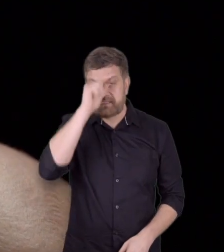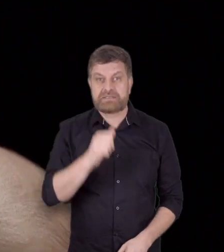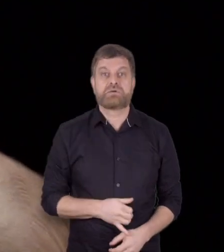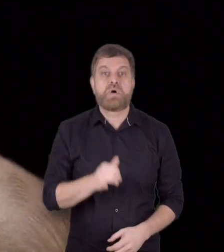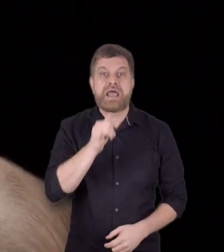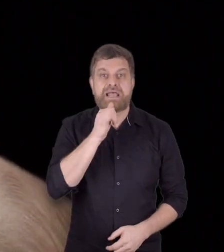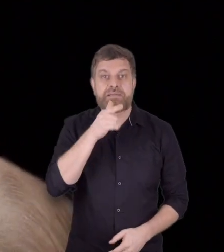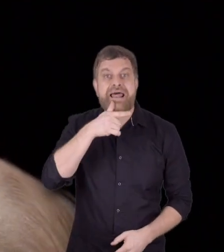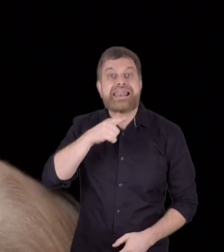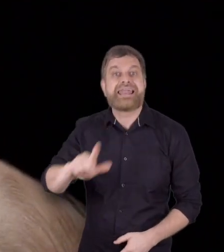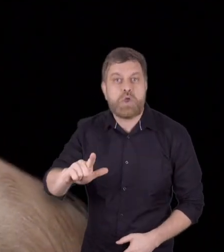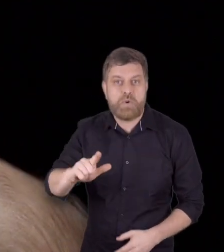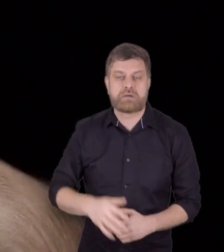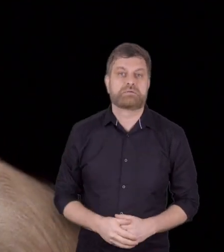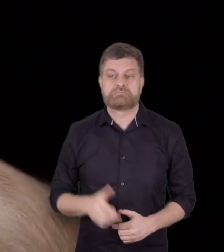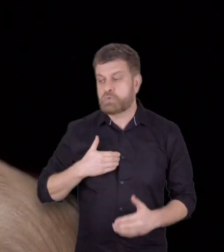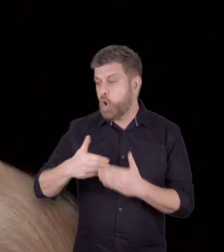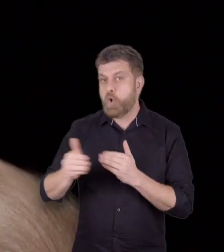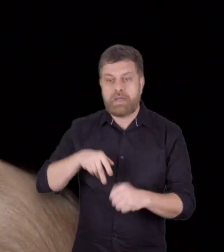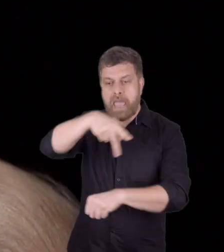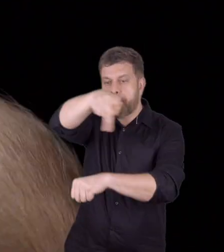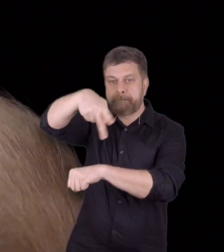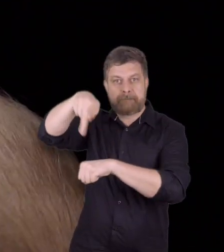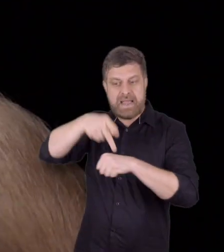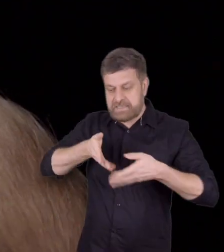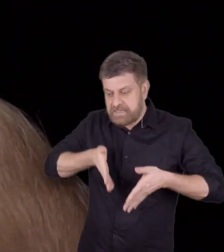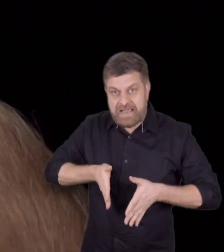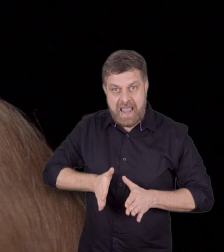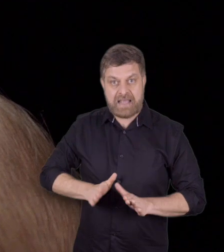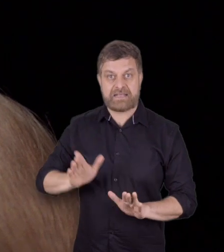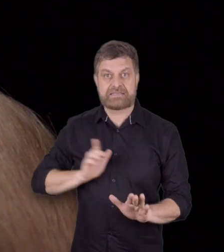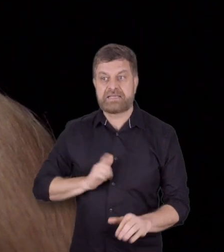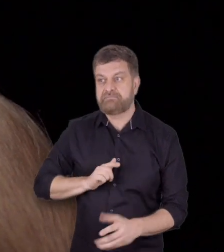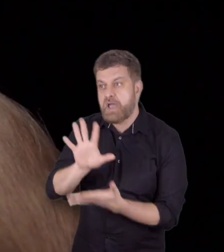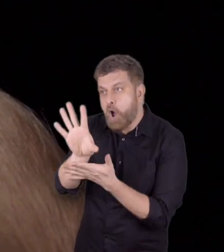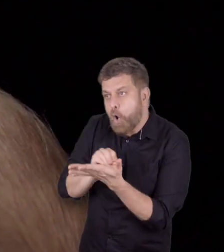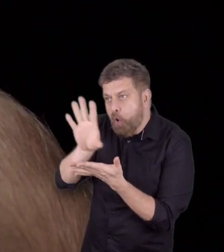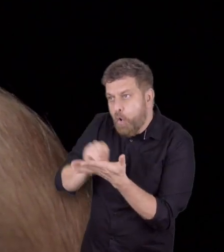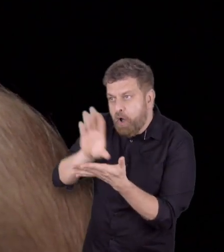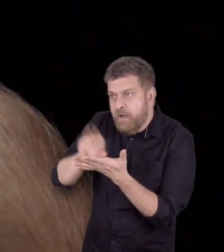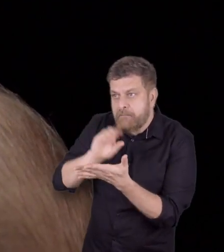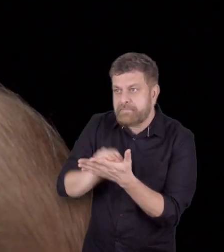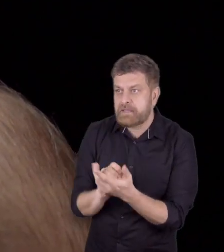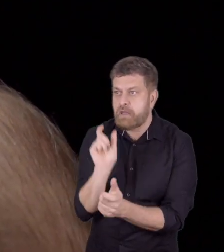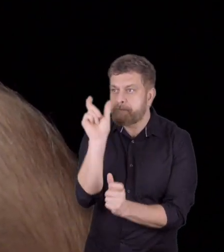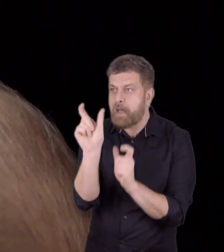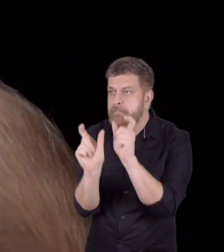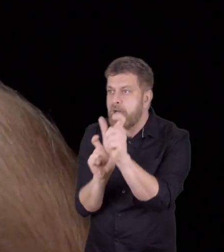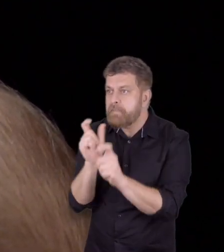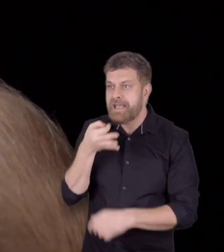exemplo da língua. Universalmente, não importa onde o bebê esteja, ele absorve a partir da imitação, da reprodução